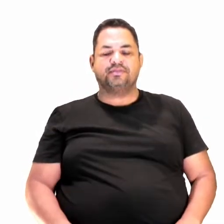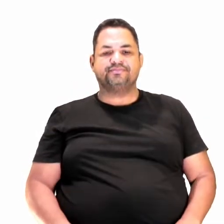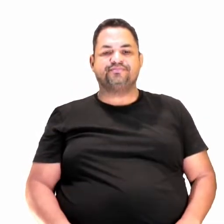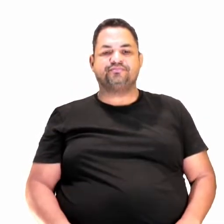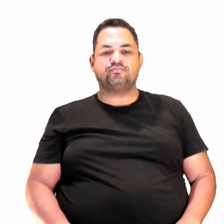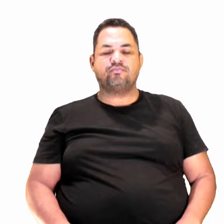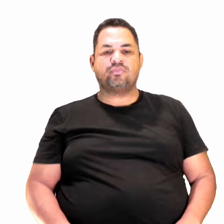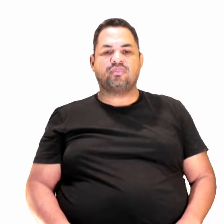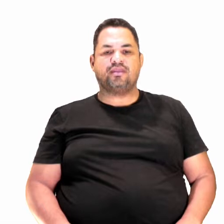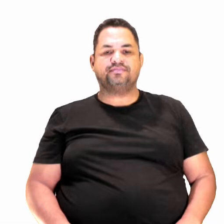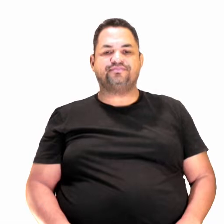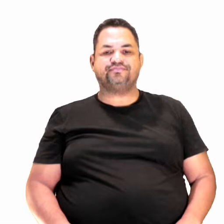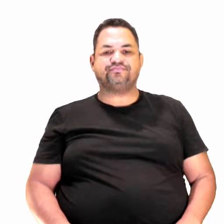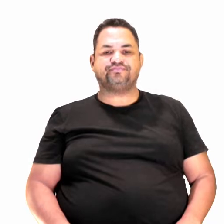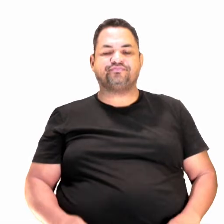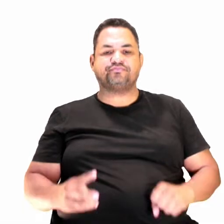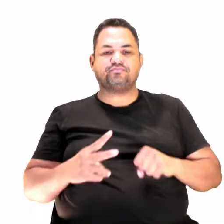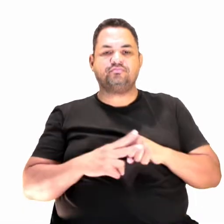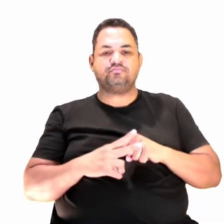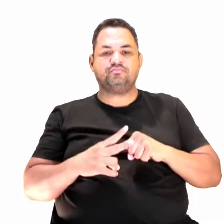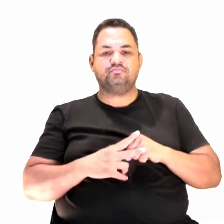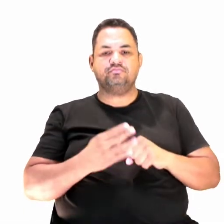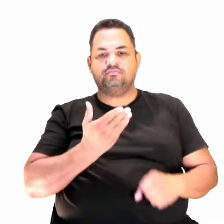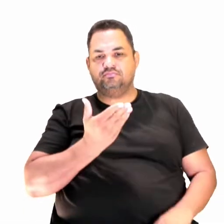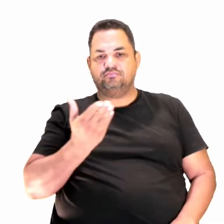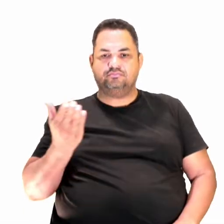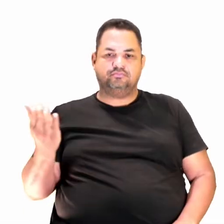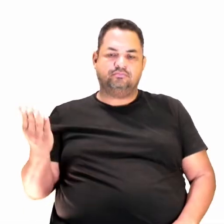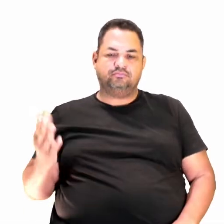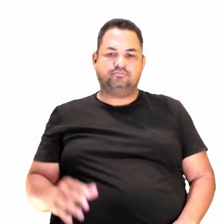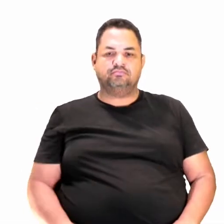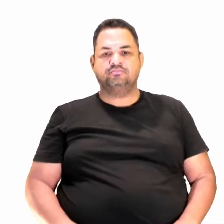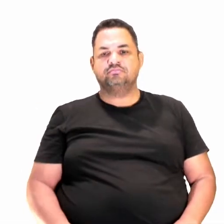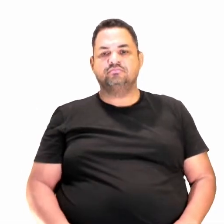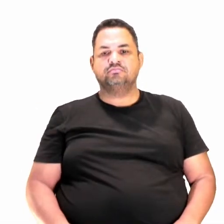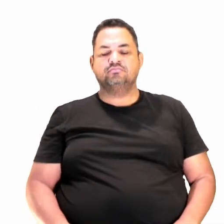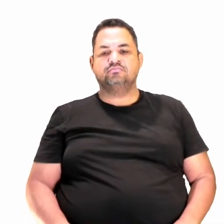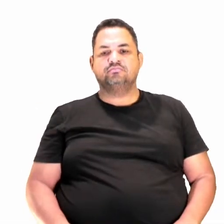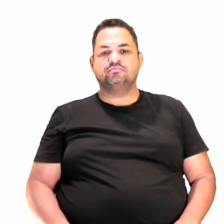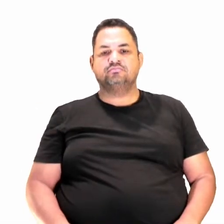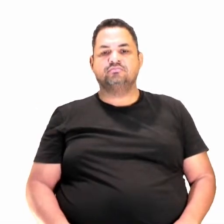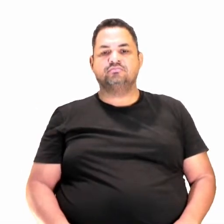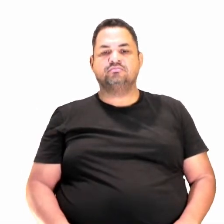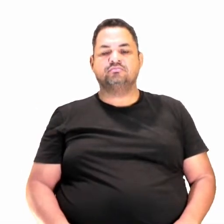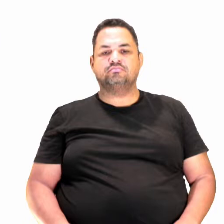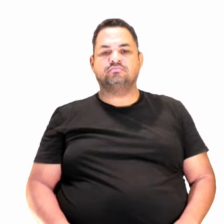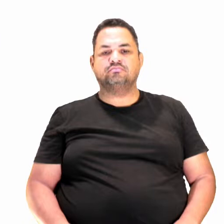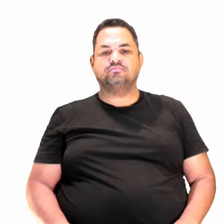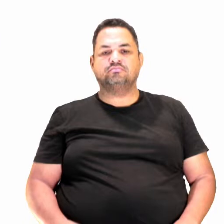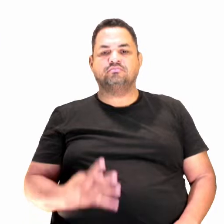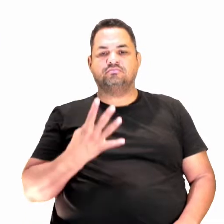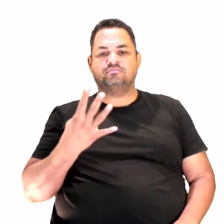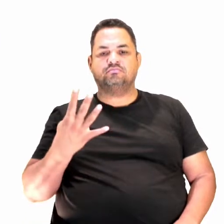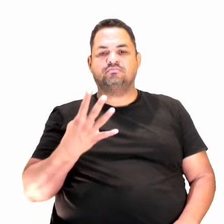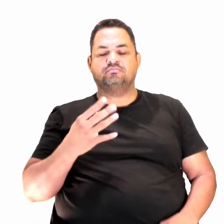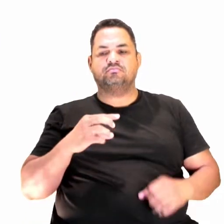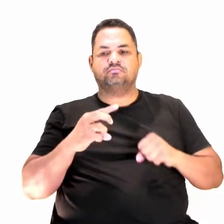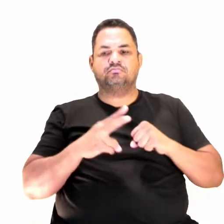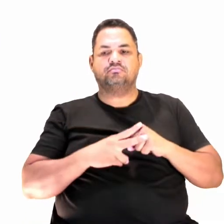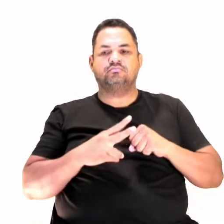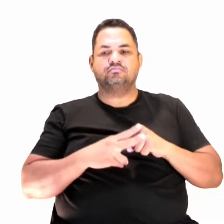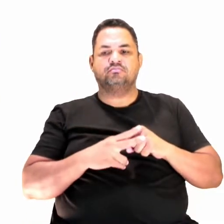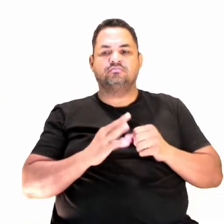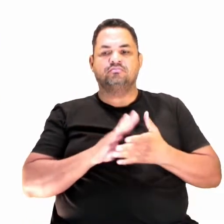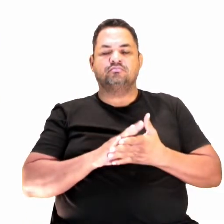E nós vamos ver esses verbos, can, could, may, must. Estes 4 verbos com